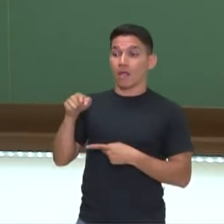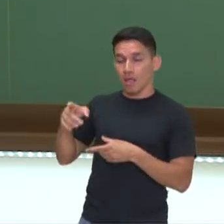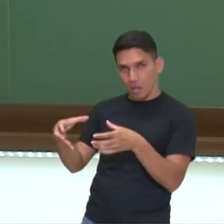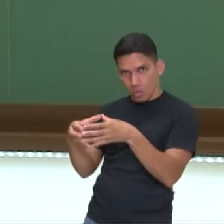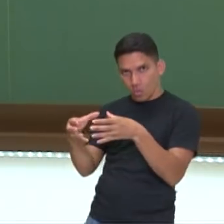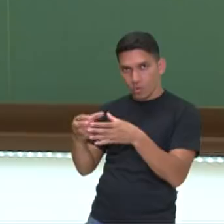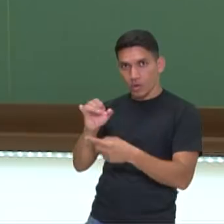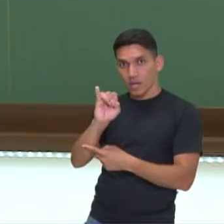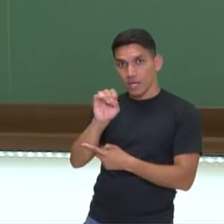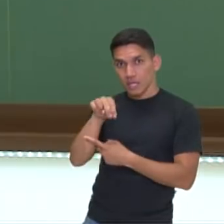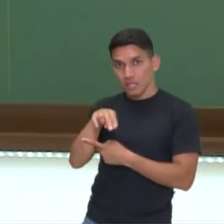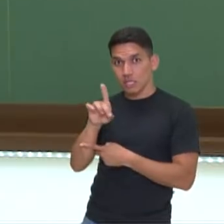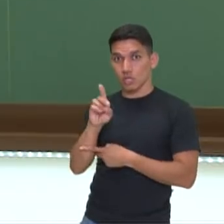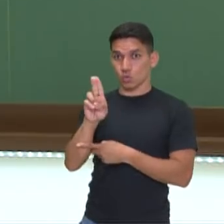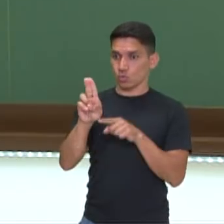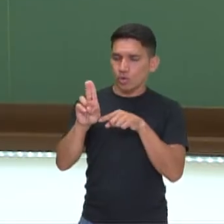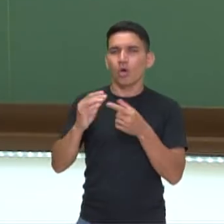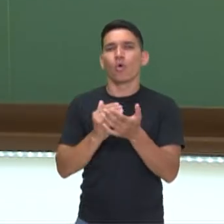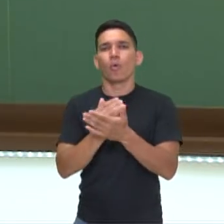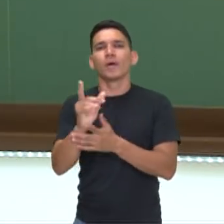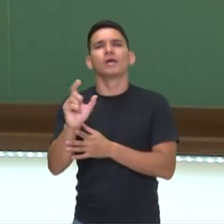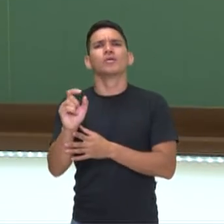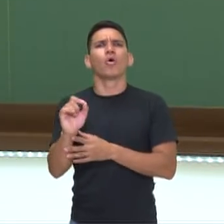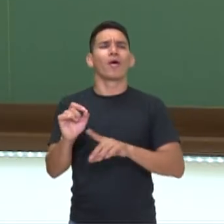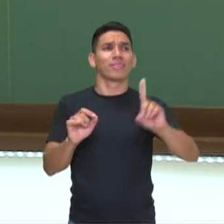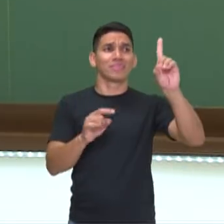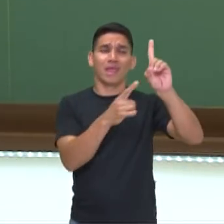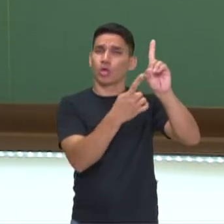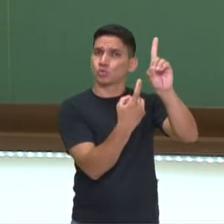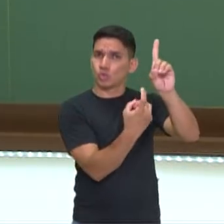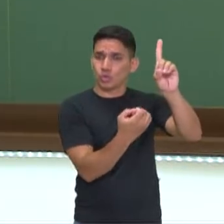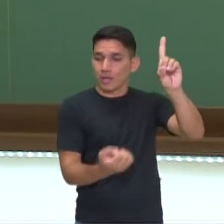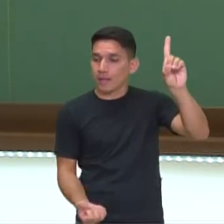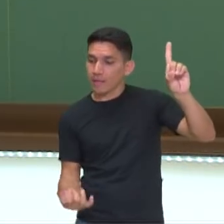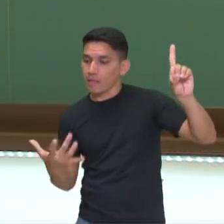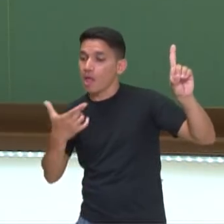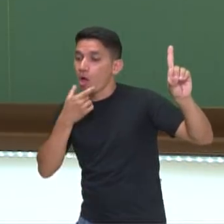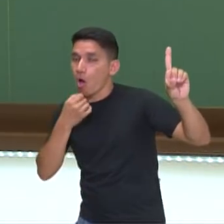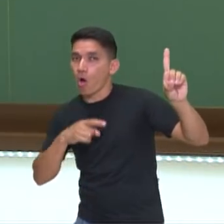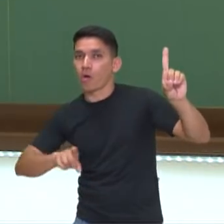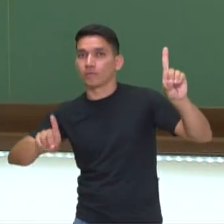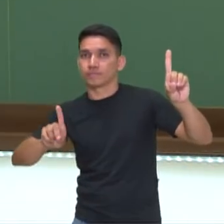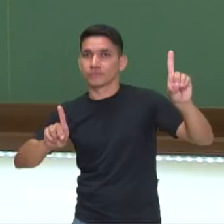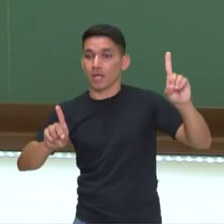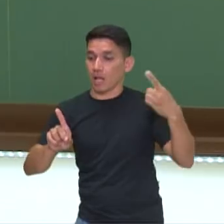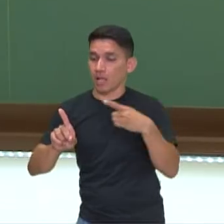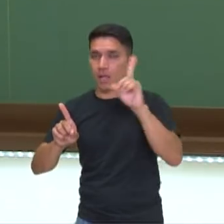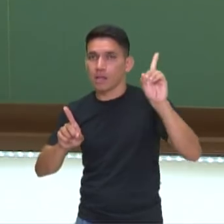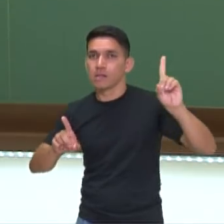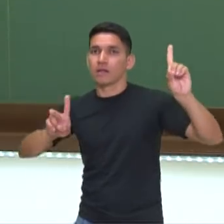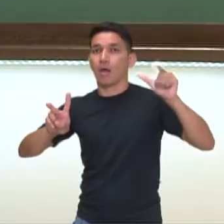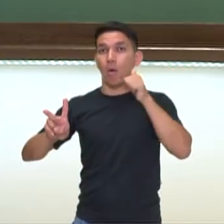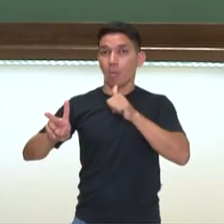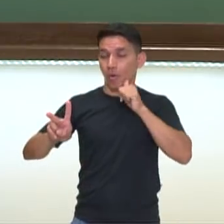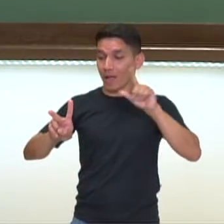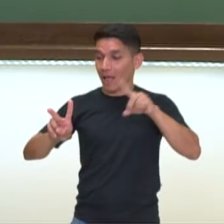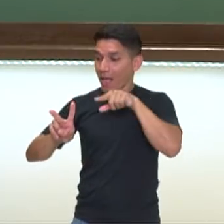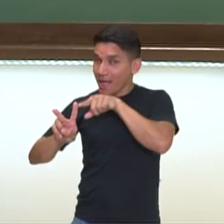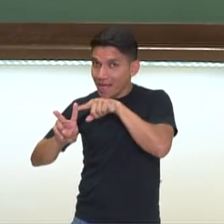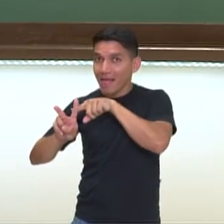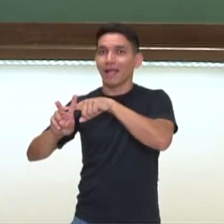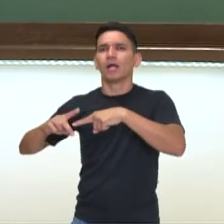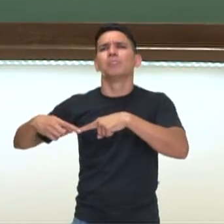Deus estava solitário, criou o homem e mulher, separou um do outro e a partir daí deu origem à humanidade.